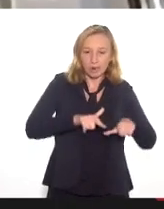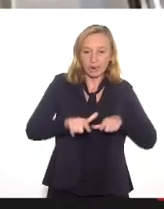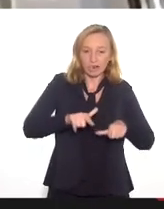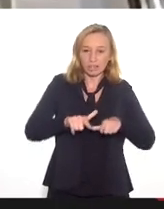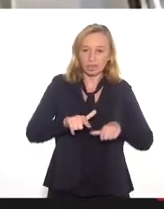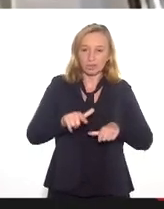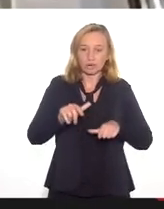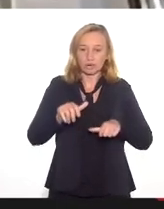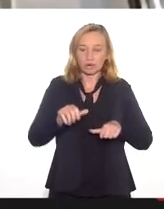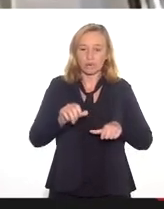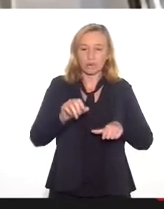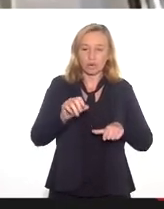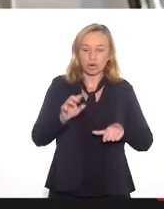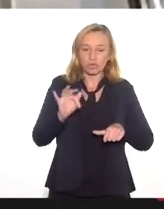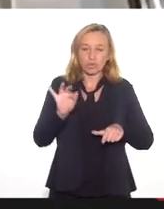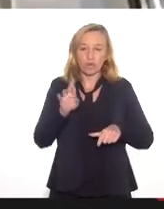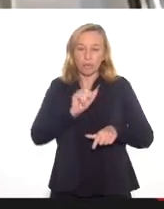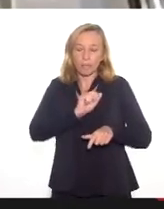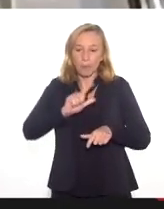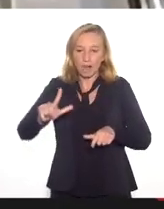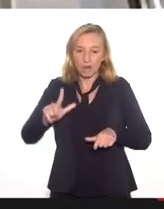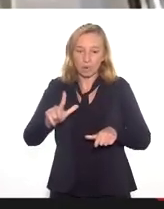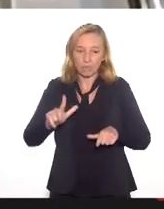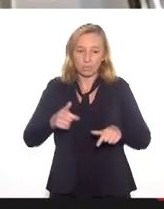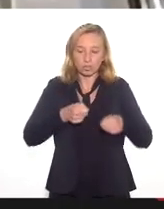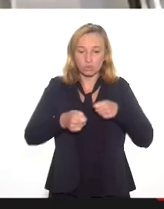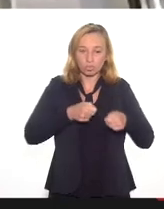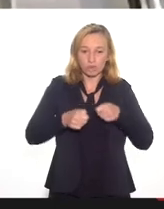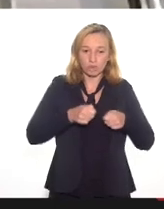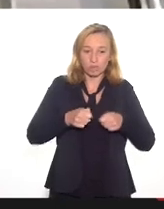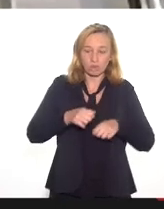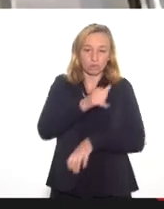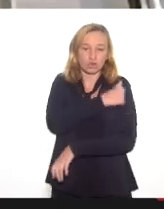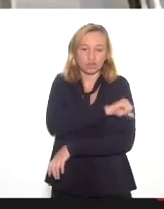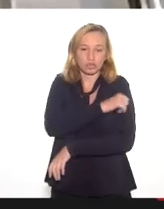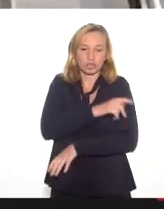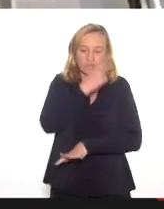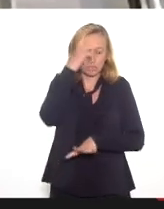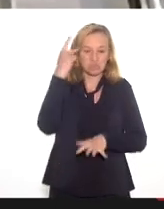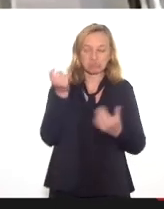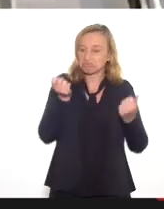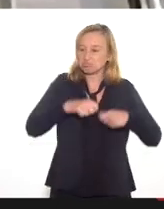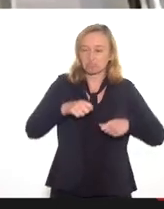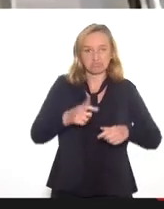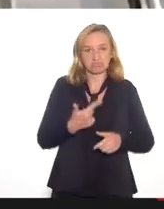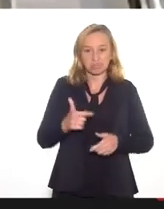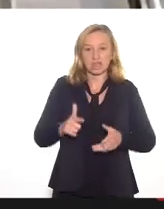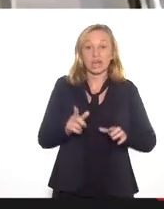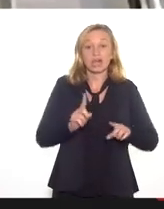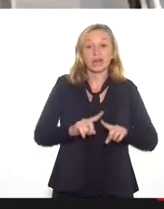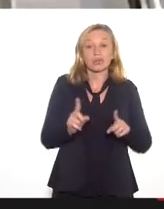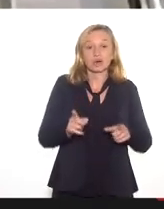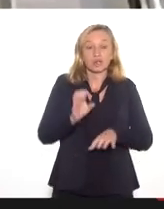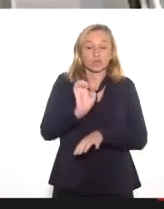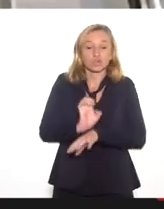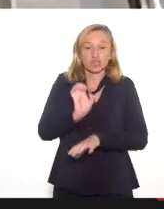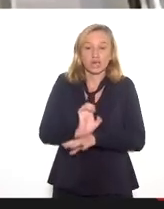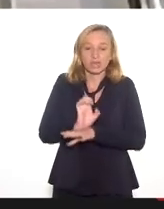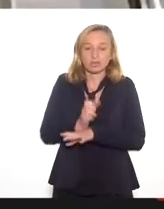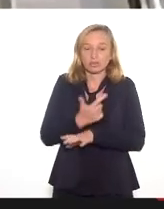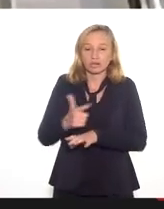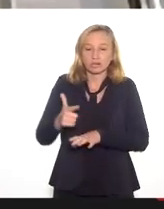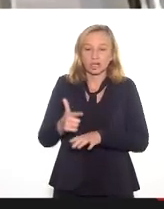preciso mudar ele não domina o Rio de Janeiro porque essas pessoas não têm capacidade é que o Estado não gera